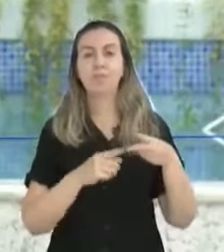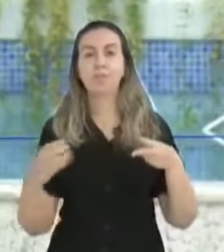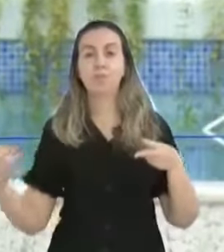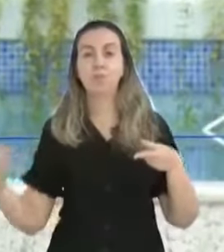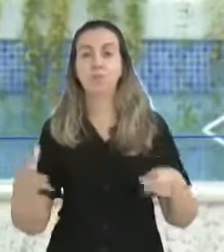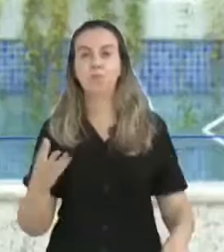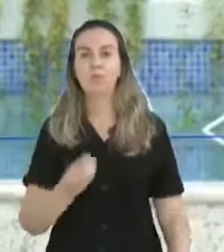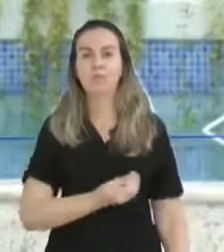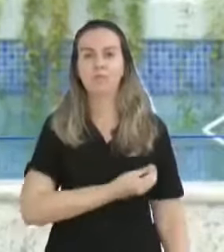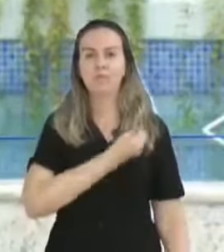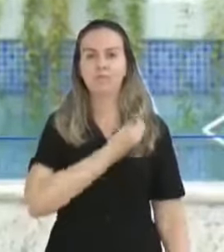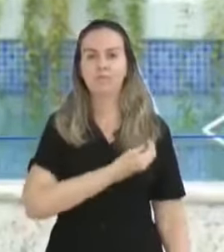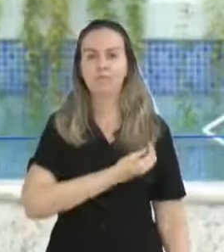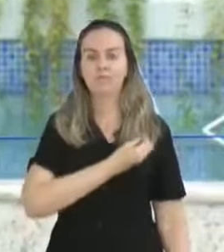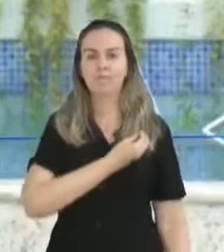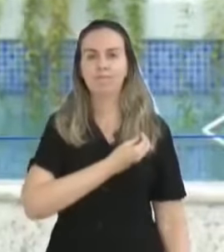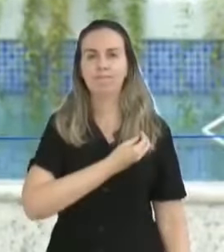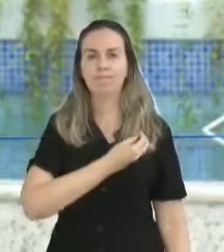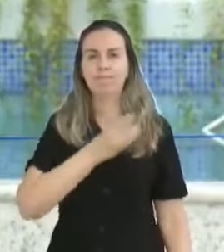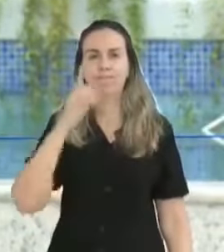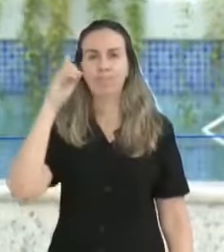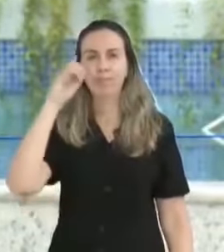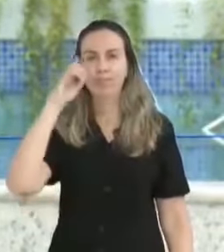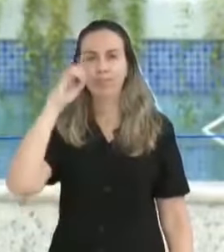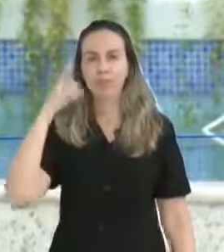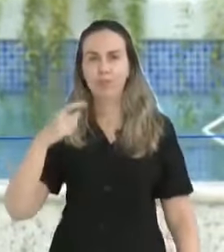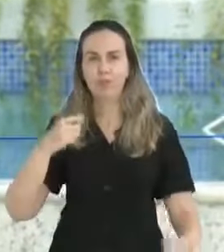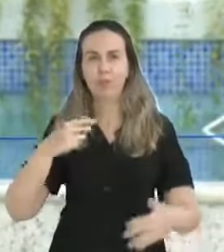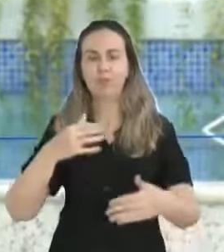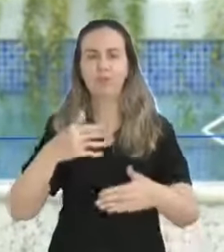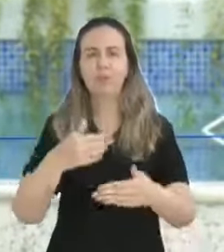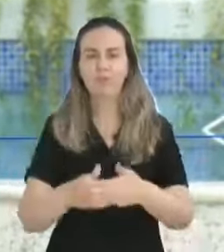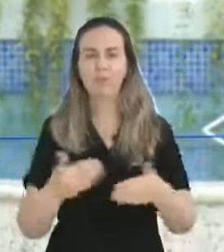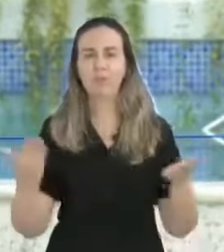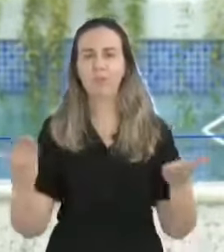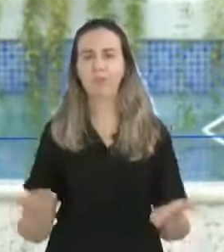renova os nossos dias como antes.